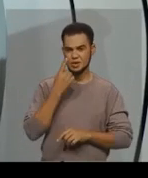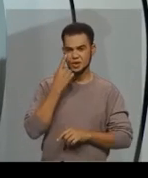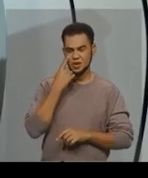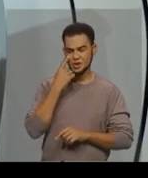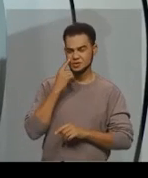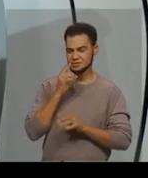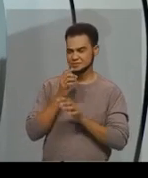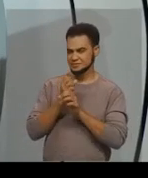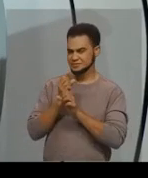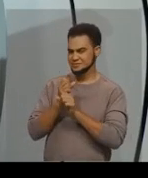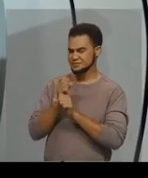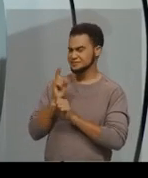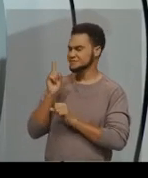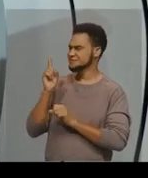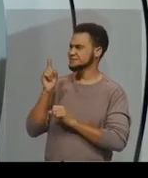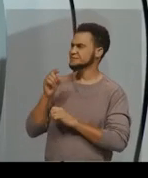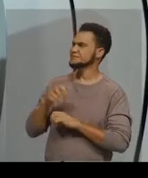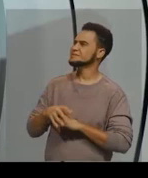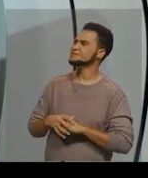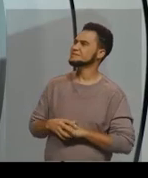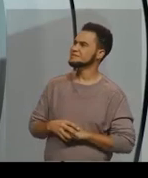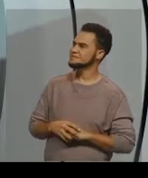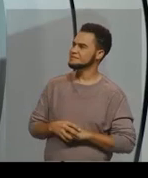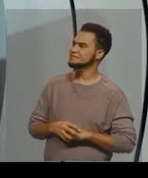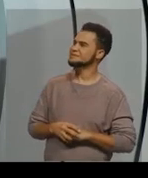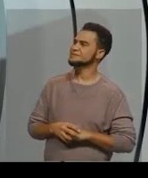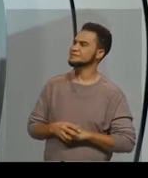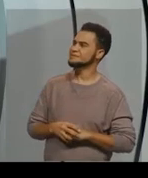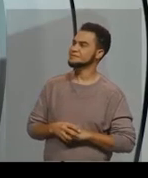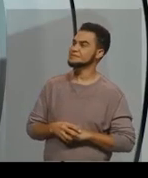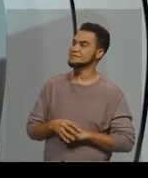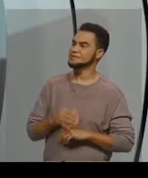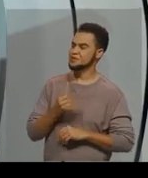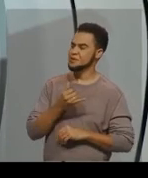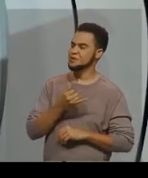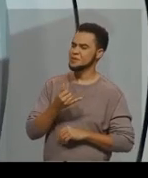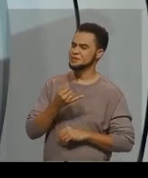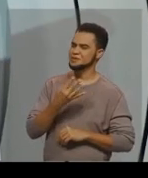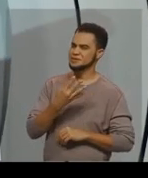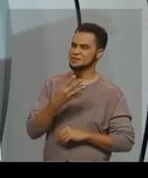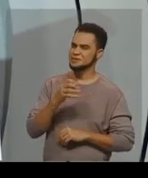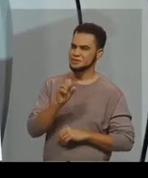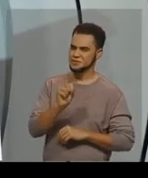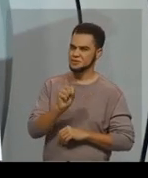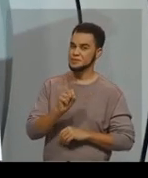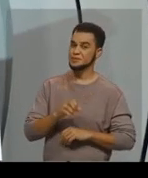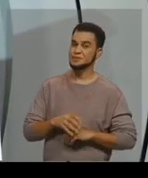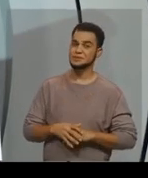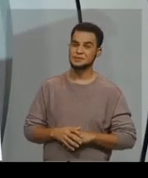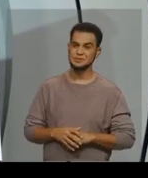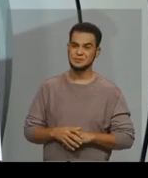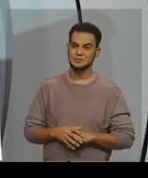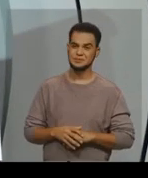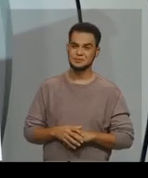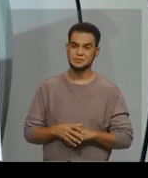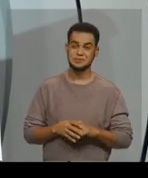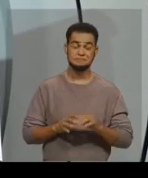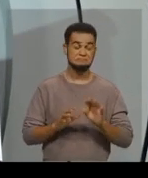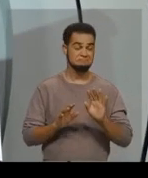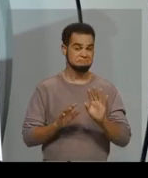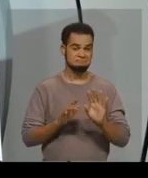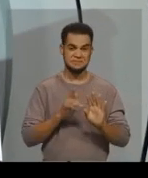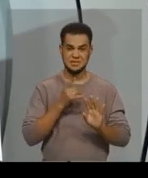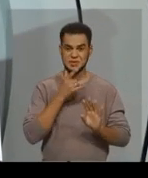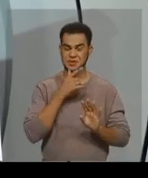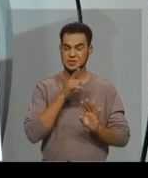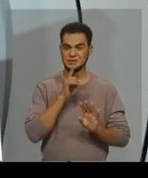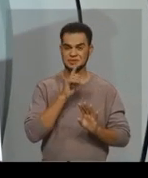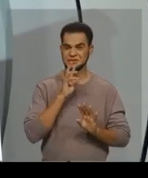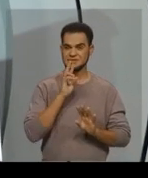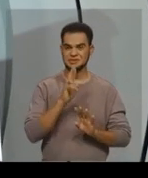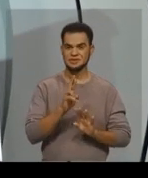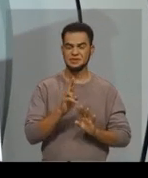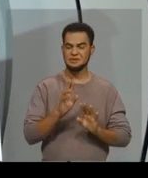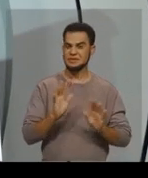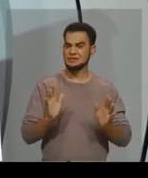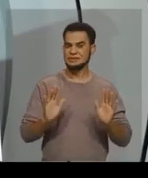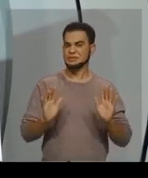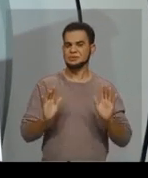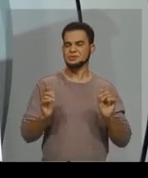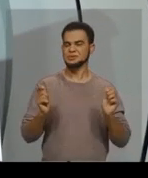12, 48. Menos 48. Nem consegui resolver. Sei que eu nem consigo